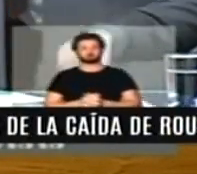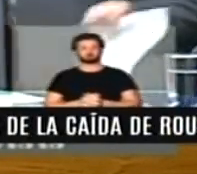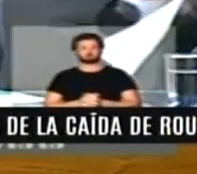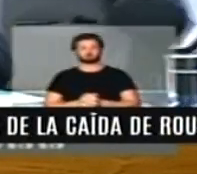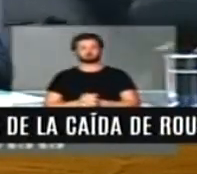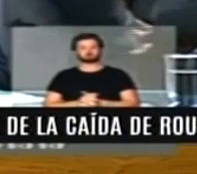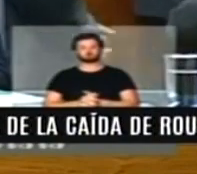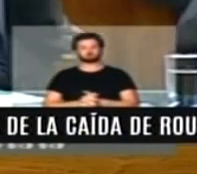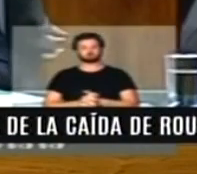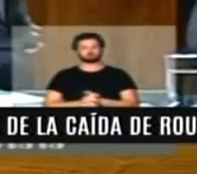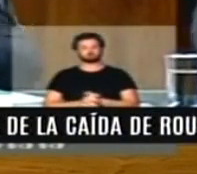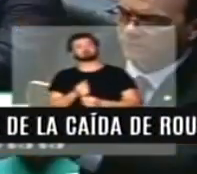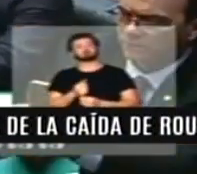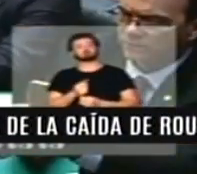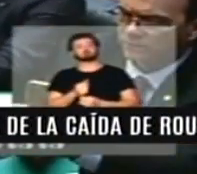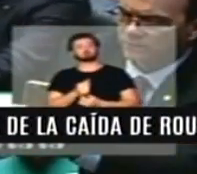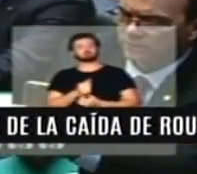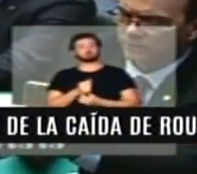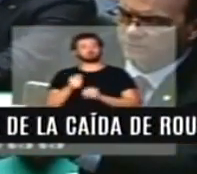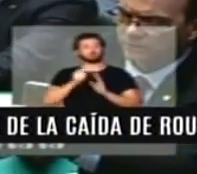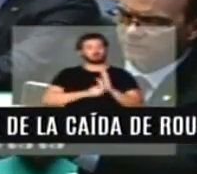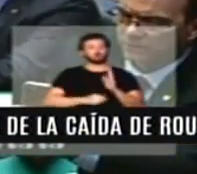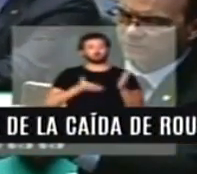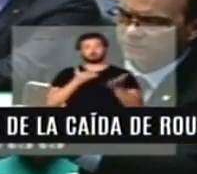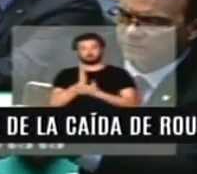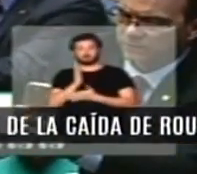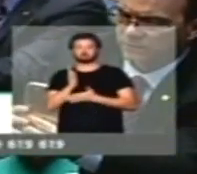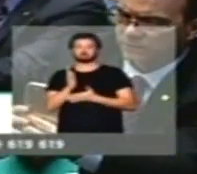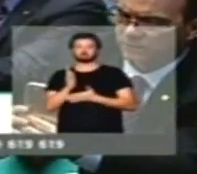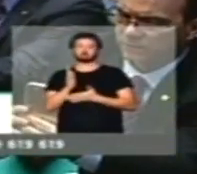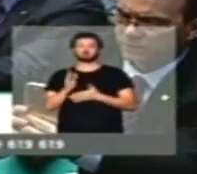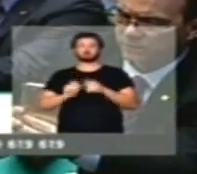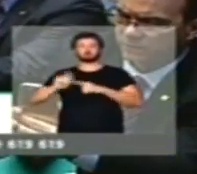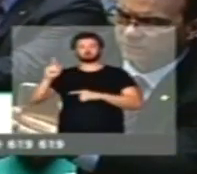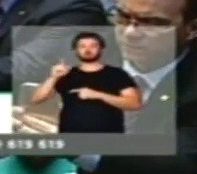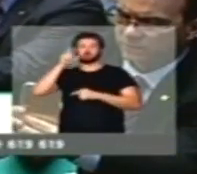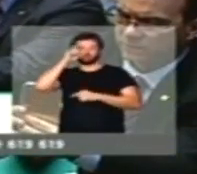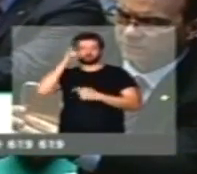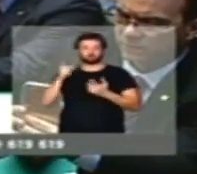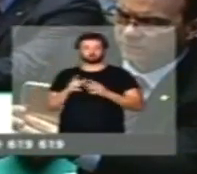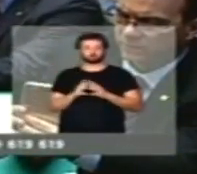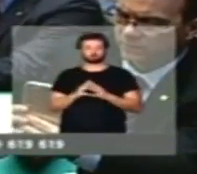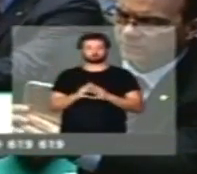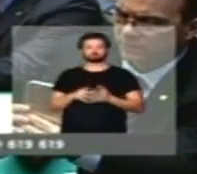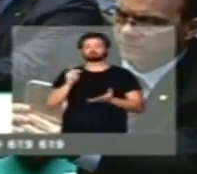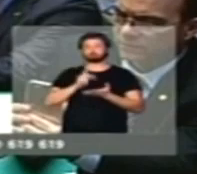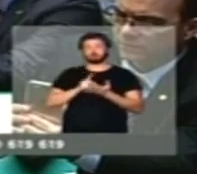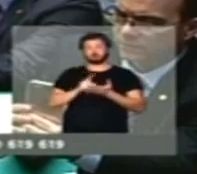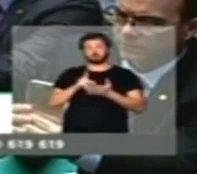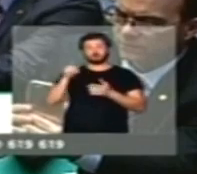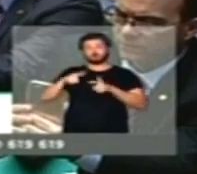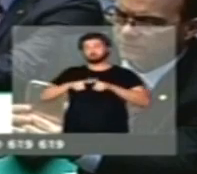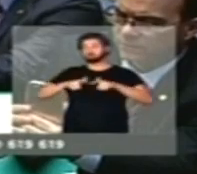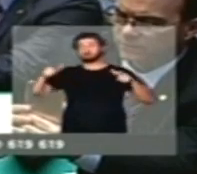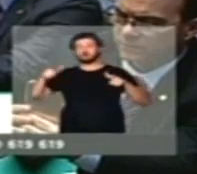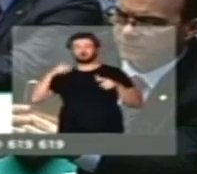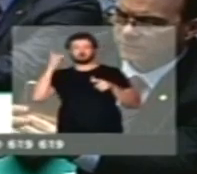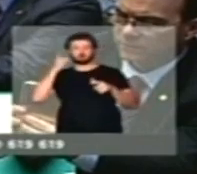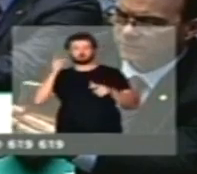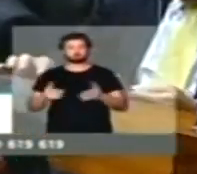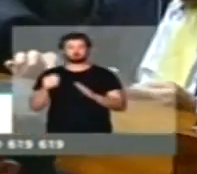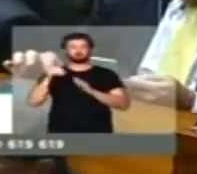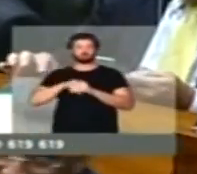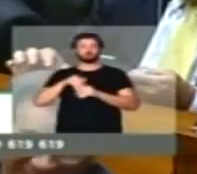presidente. Parecer seja aprovado, parecer pela cassação. É a maioria absoluta dos deputados,